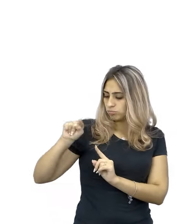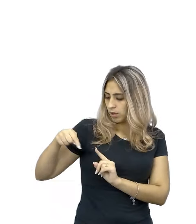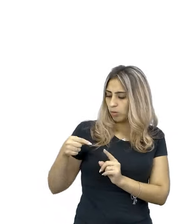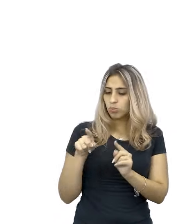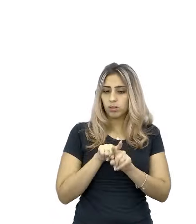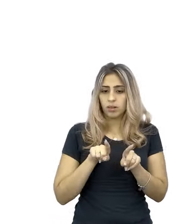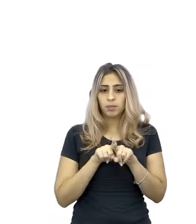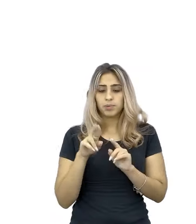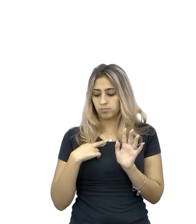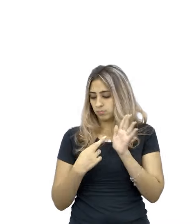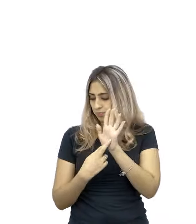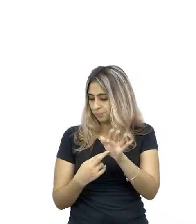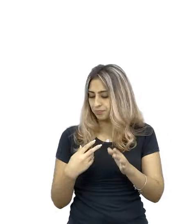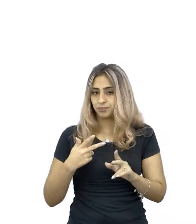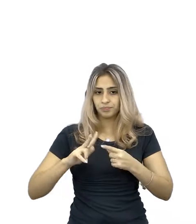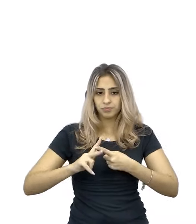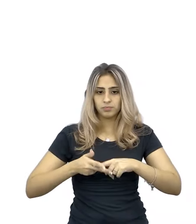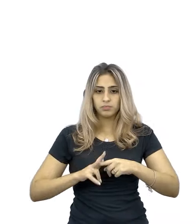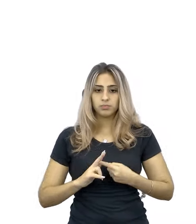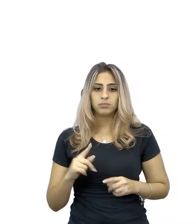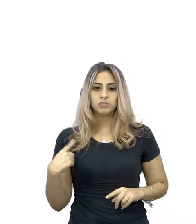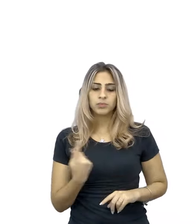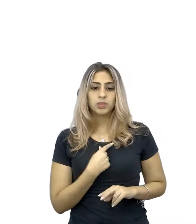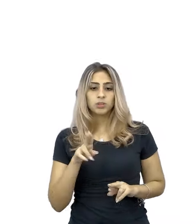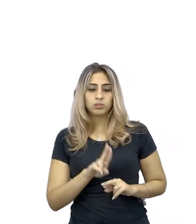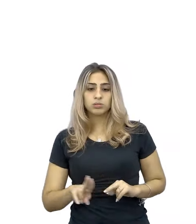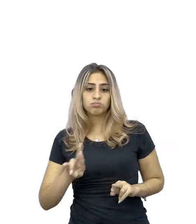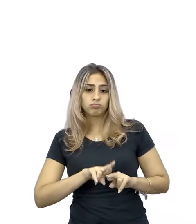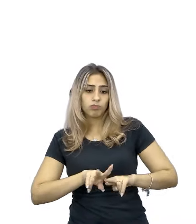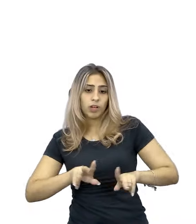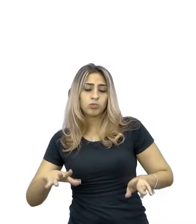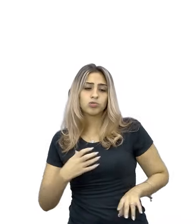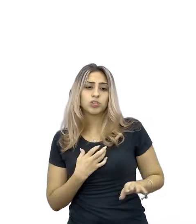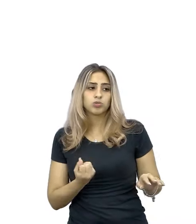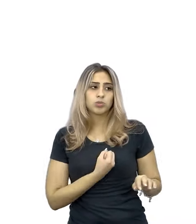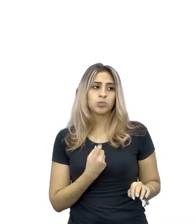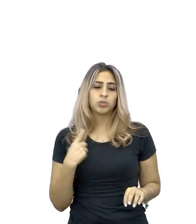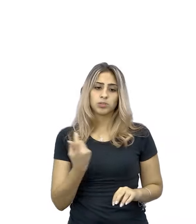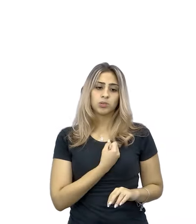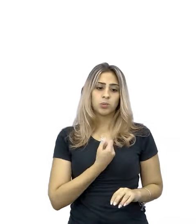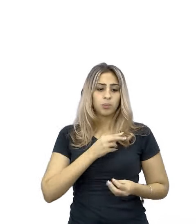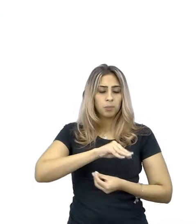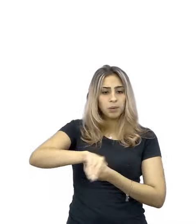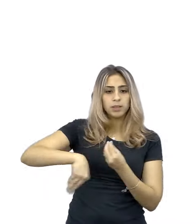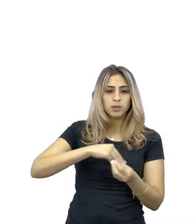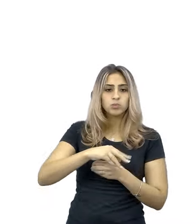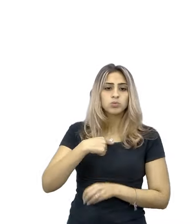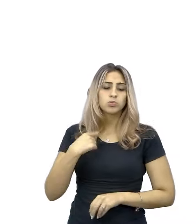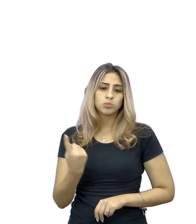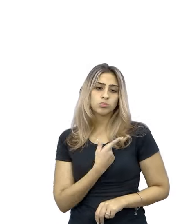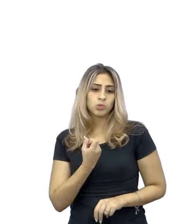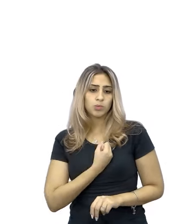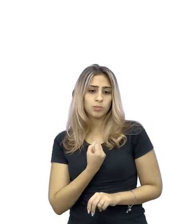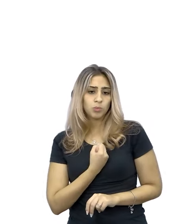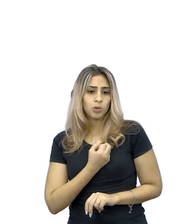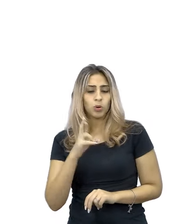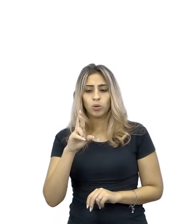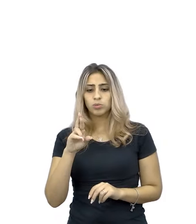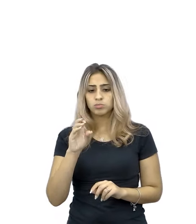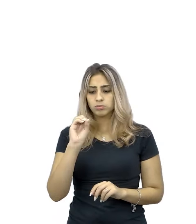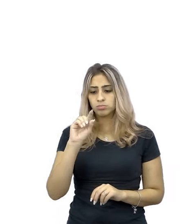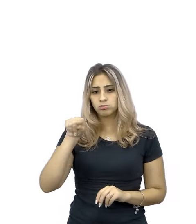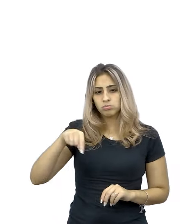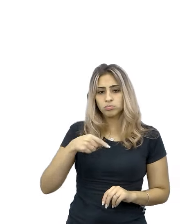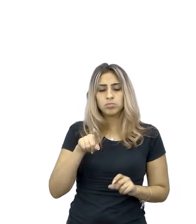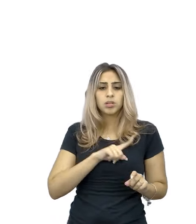tanto nas receitas como nas ferramentas, utiliza várias formas de números. Nós temos o número misto, nós temos os números racionais, temos